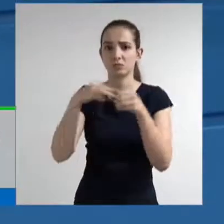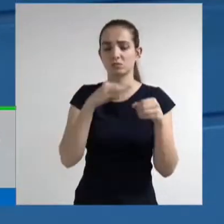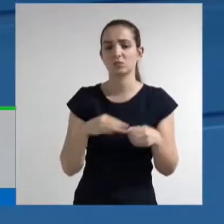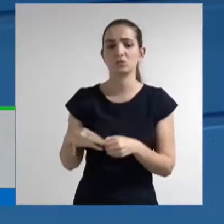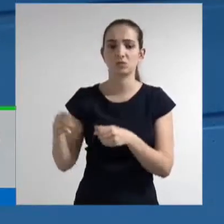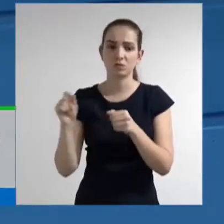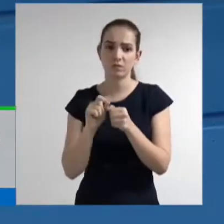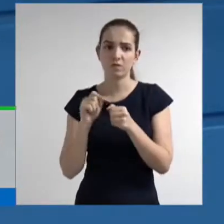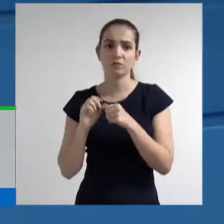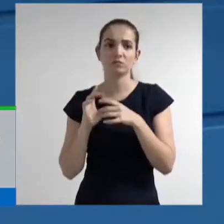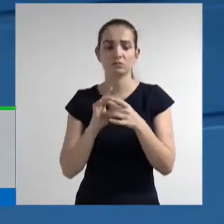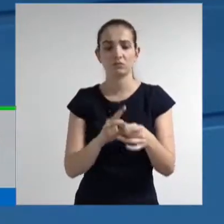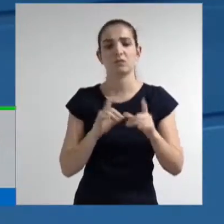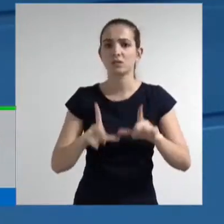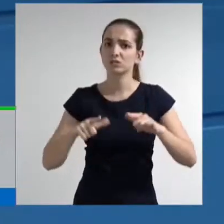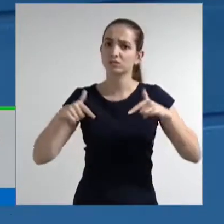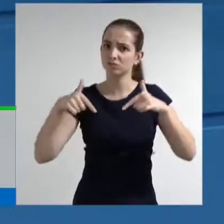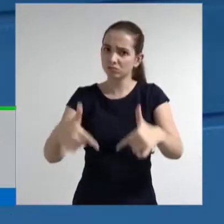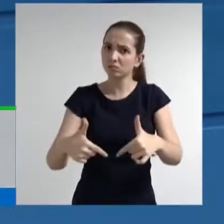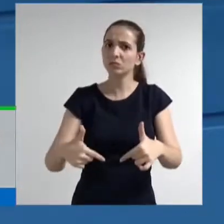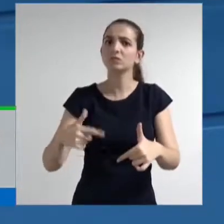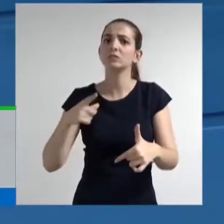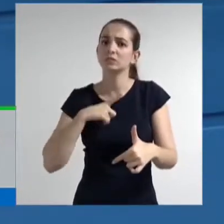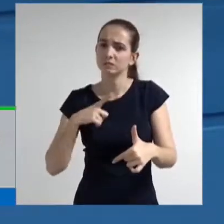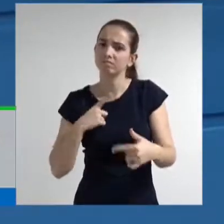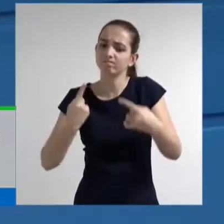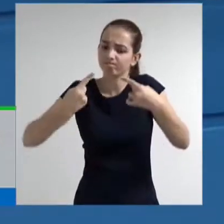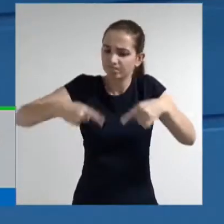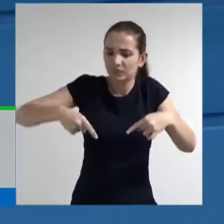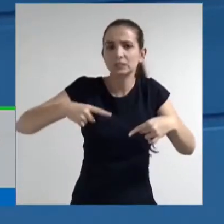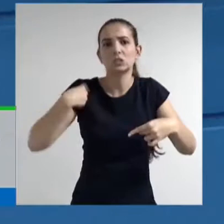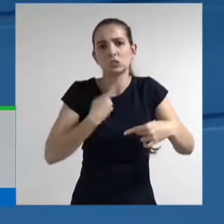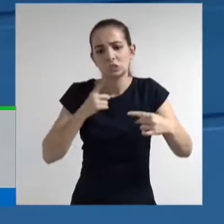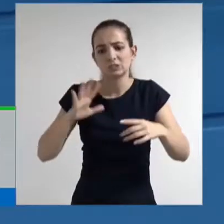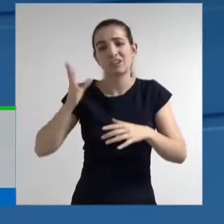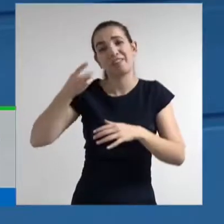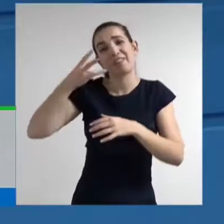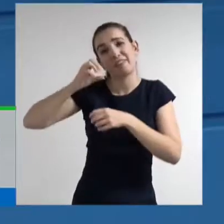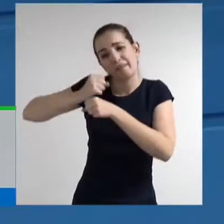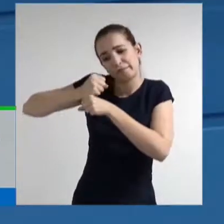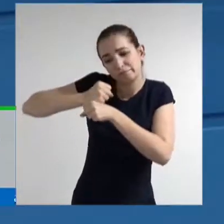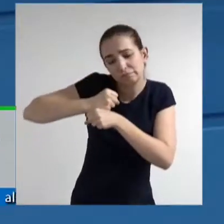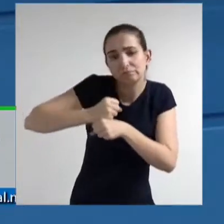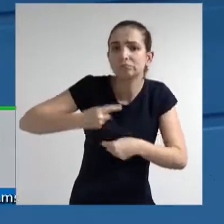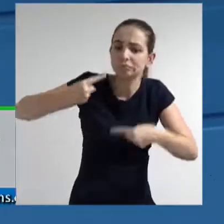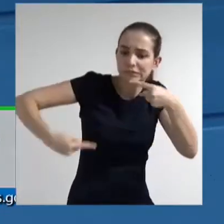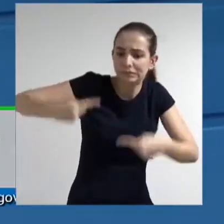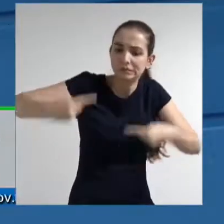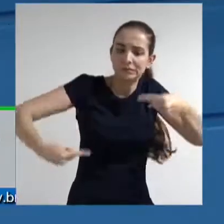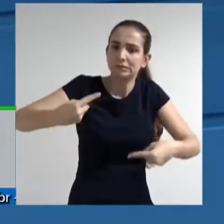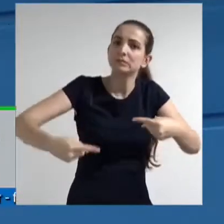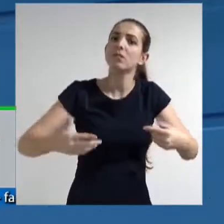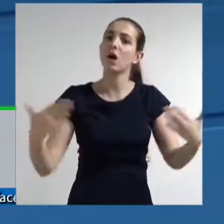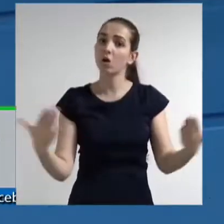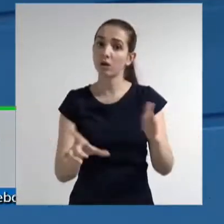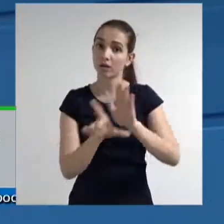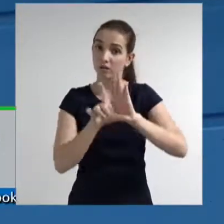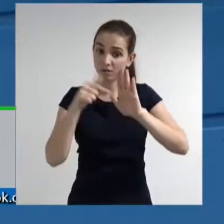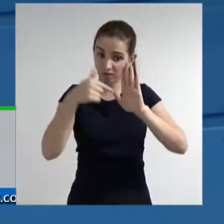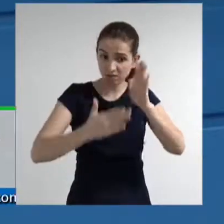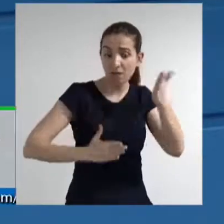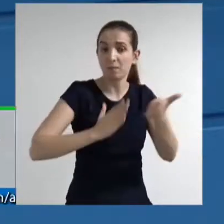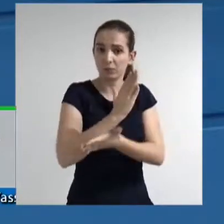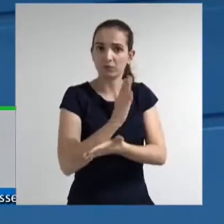fazem parte dessa briga, dessa perrenga que vem há mais de 30 anos. Graças a Deus, com essa lei